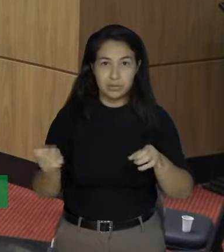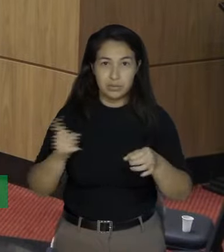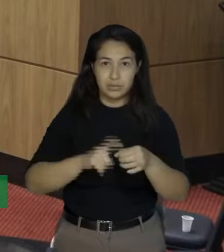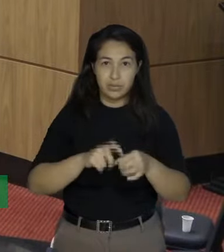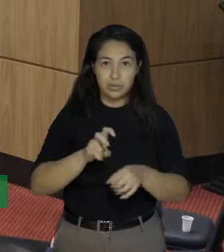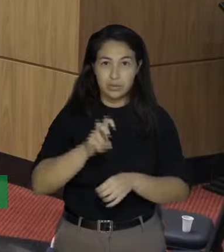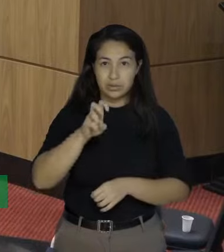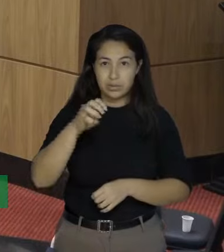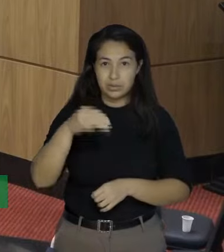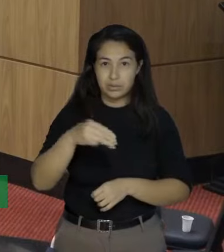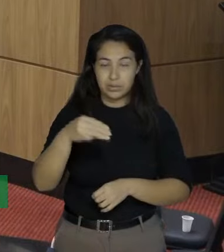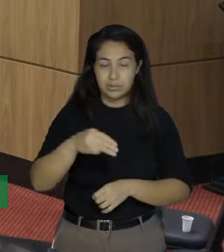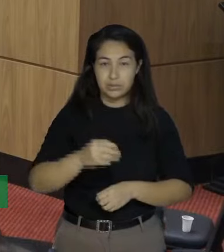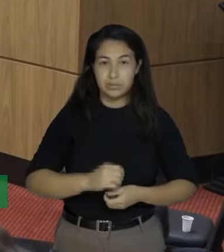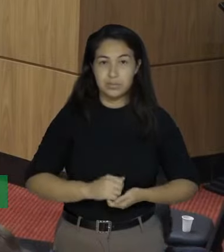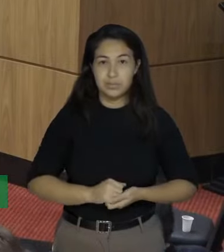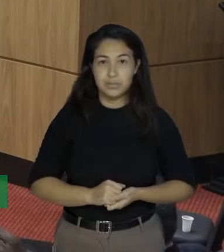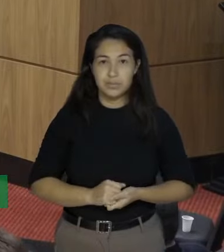minutos